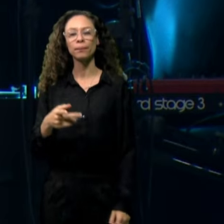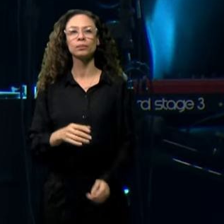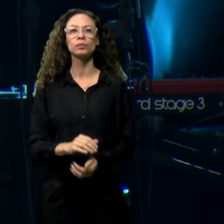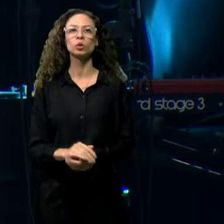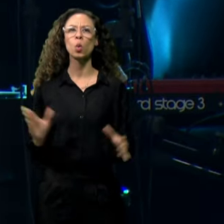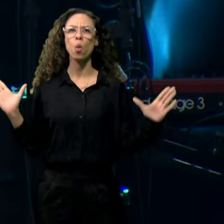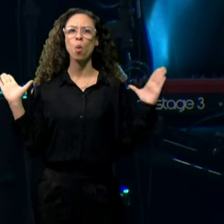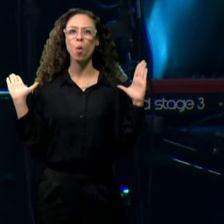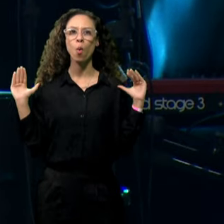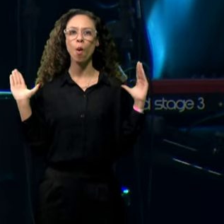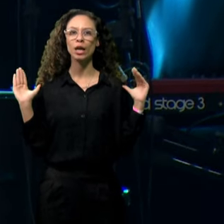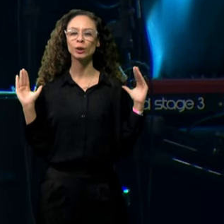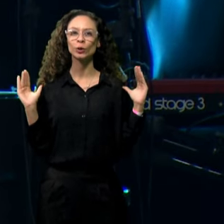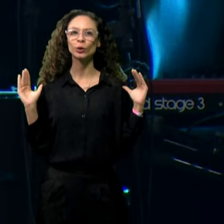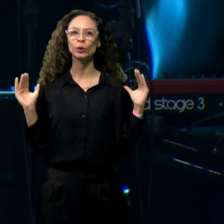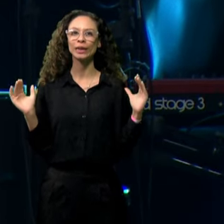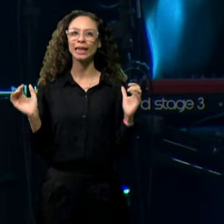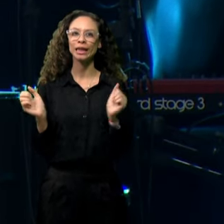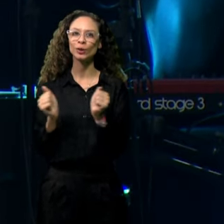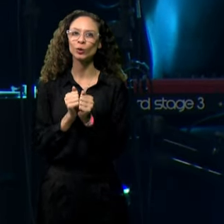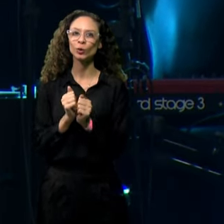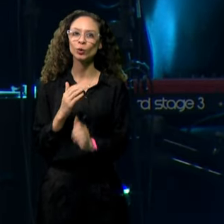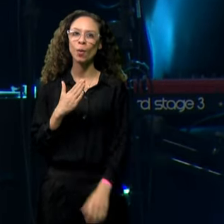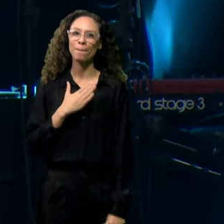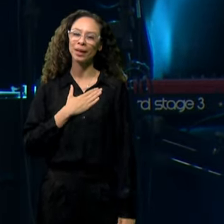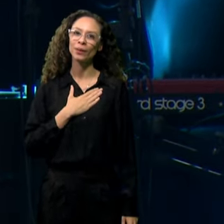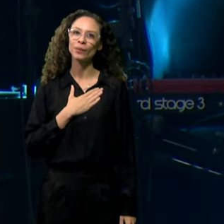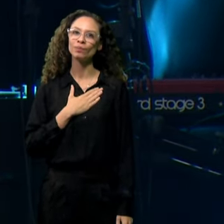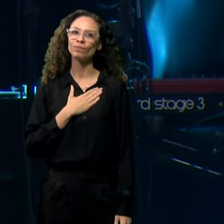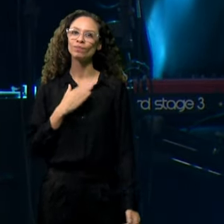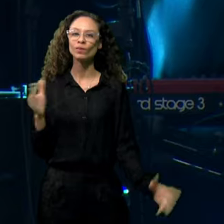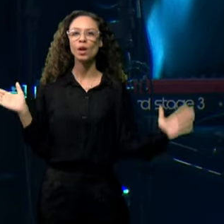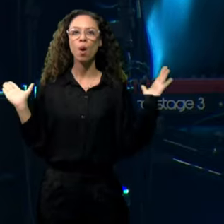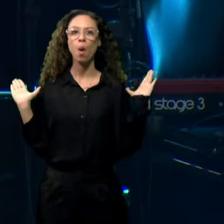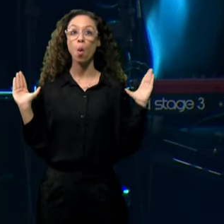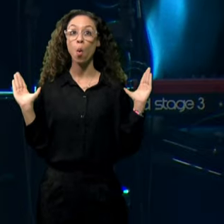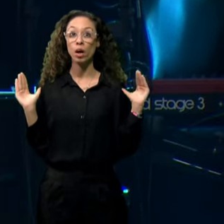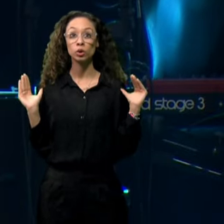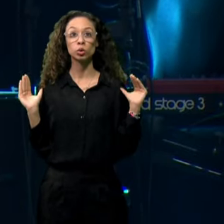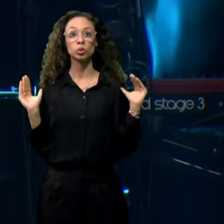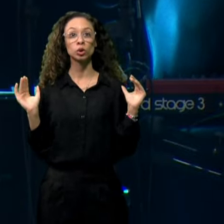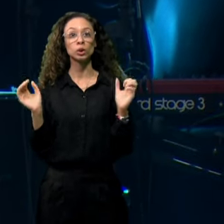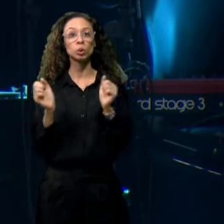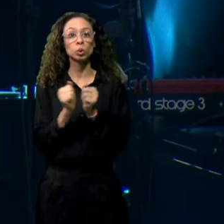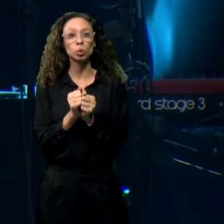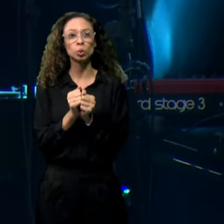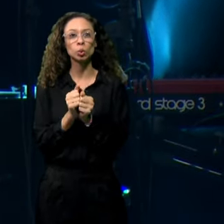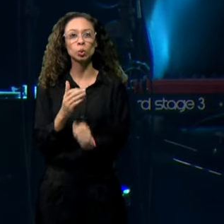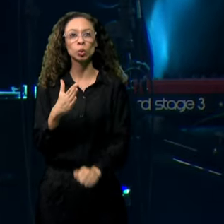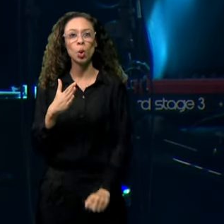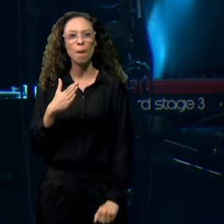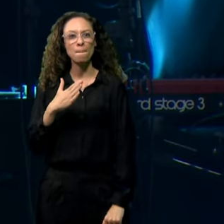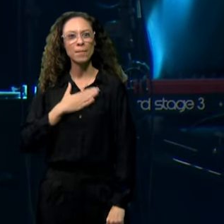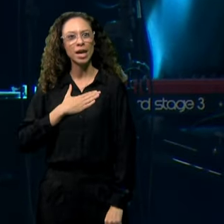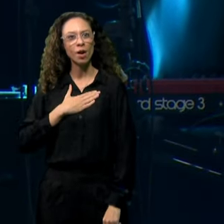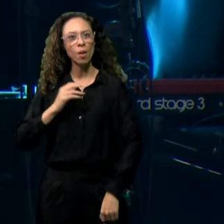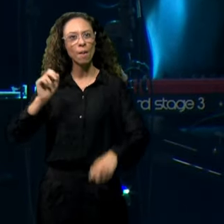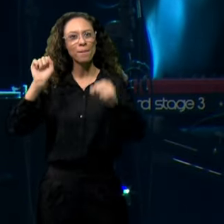que me acompanha o quê o Anjo que me acompanha abençoe